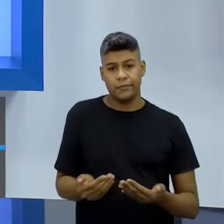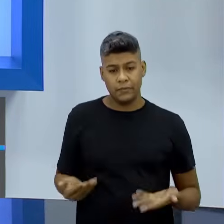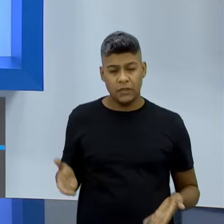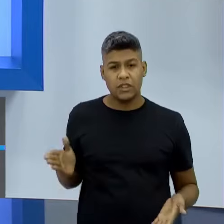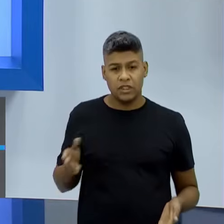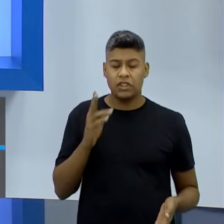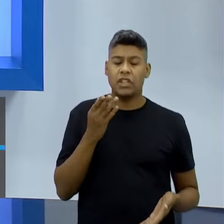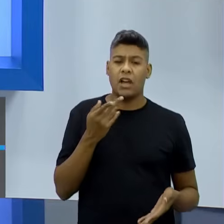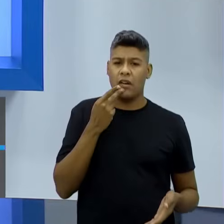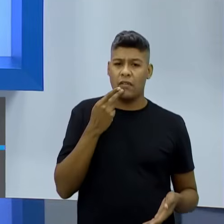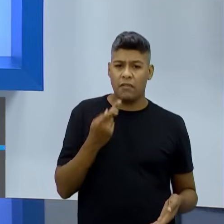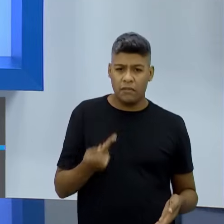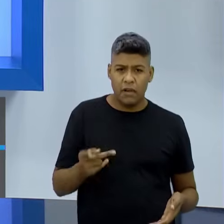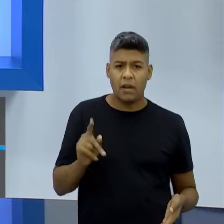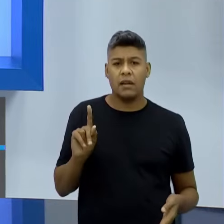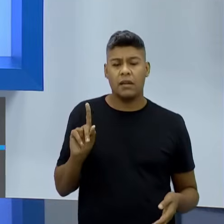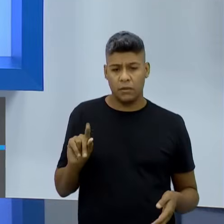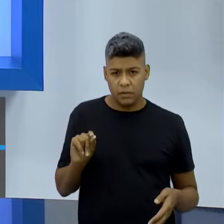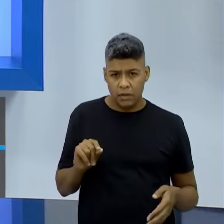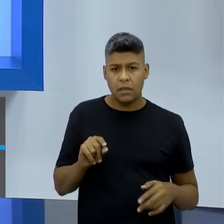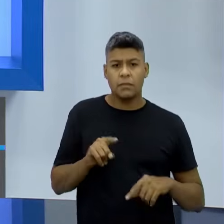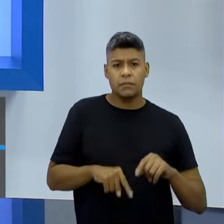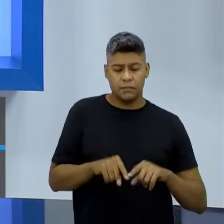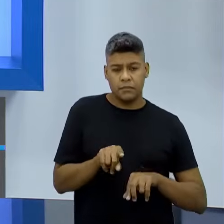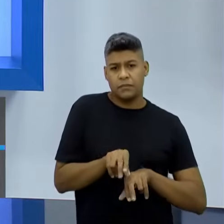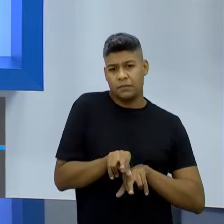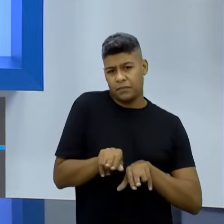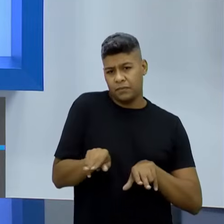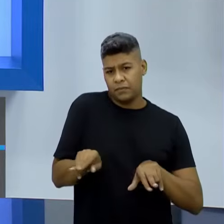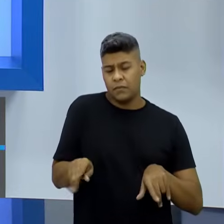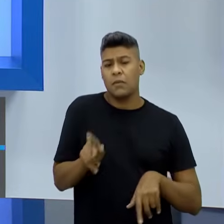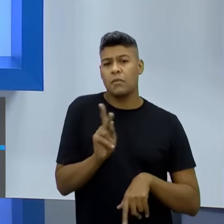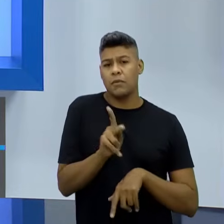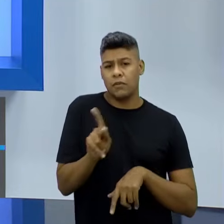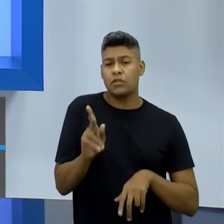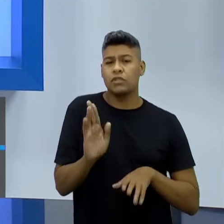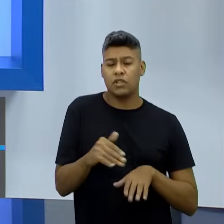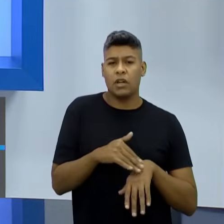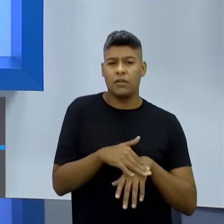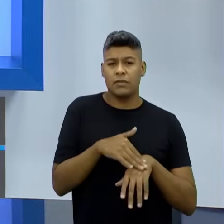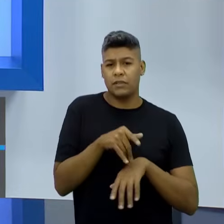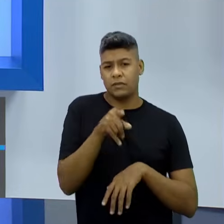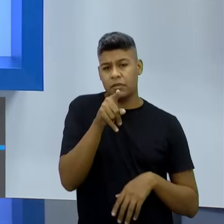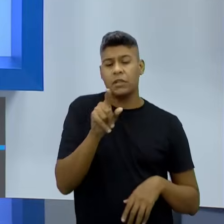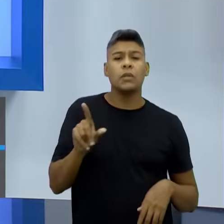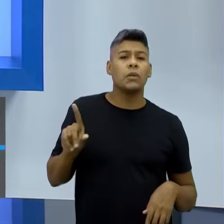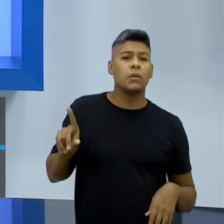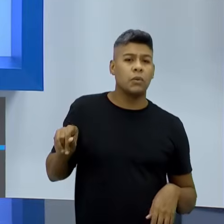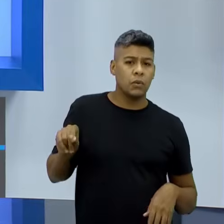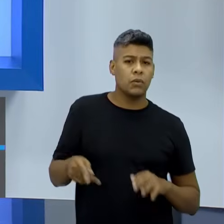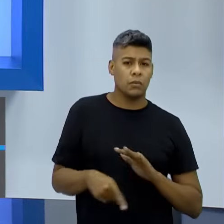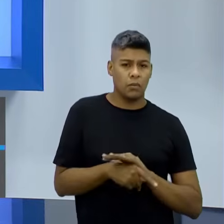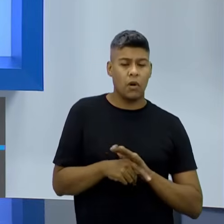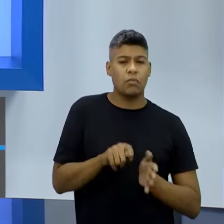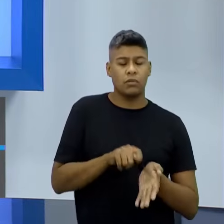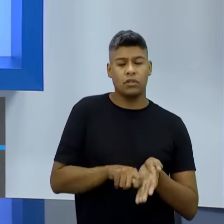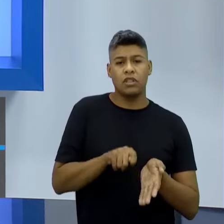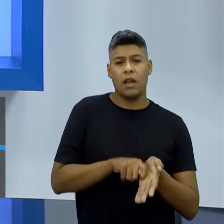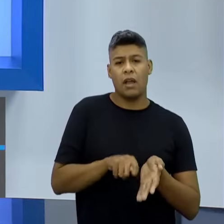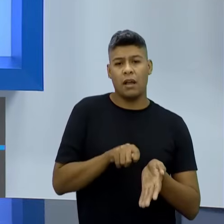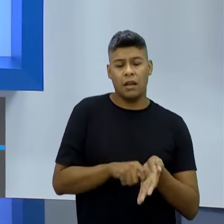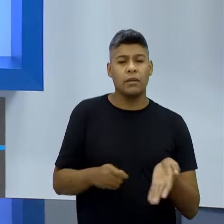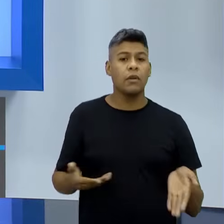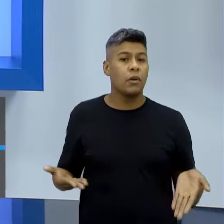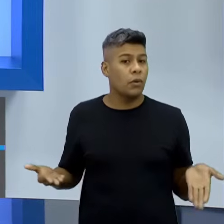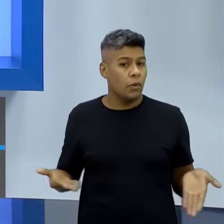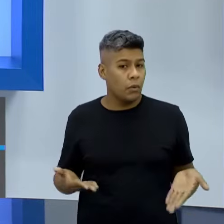já vem falando, os outros componentes, os outros professores já vêm falando com vocês a respeito aí do diário de bordo e